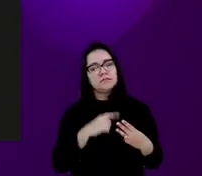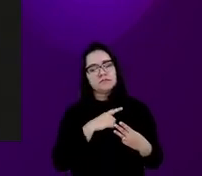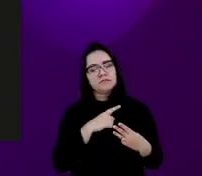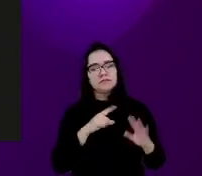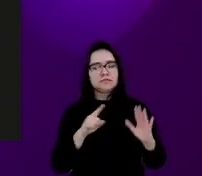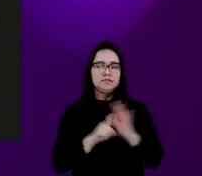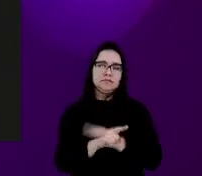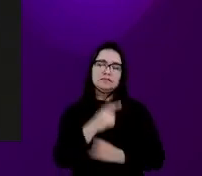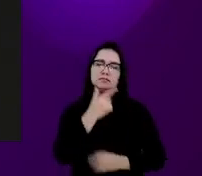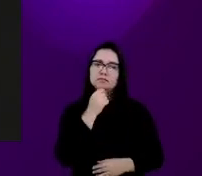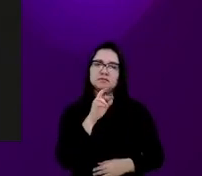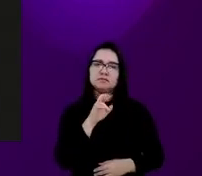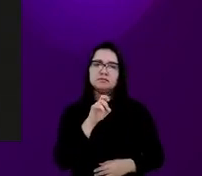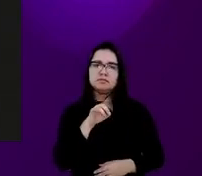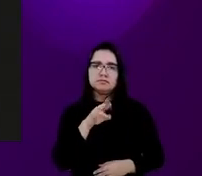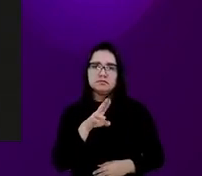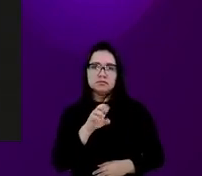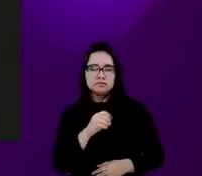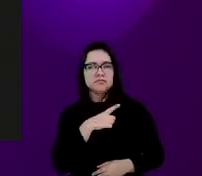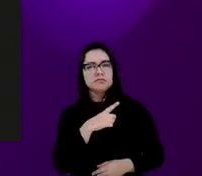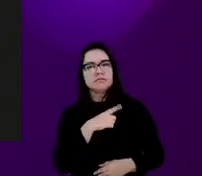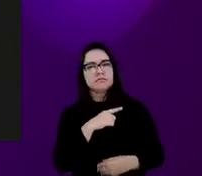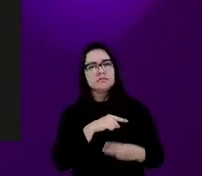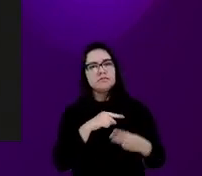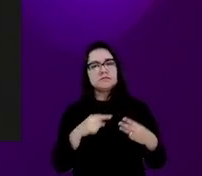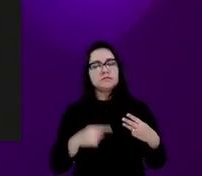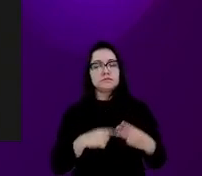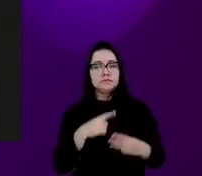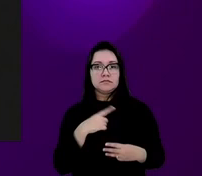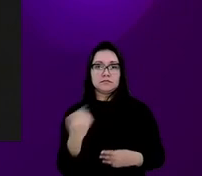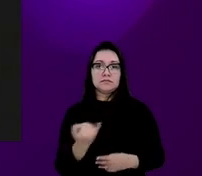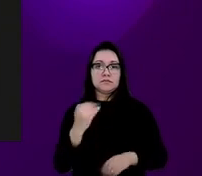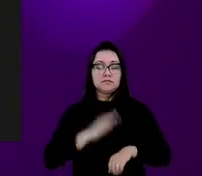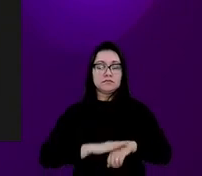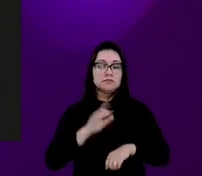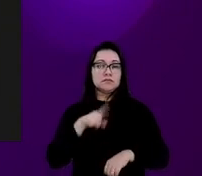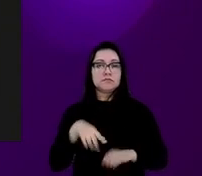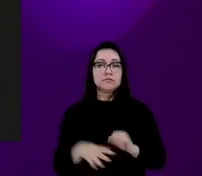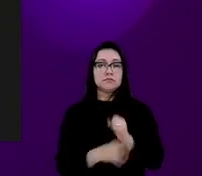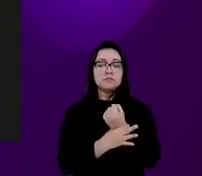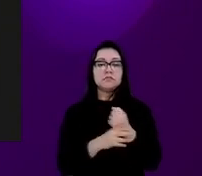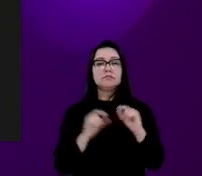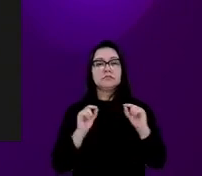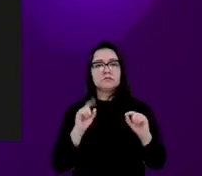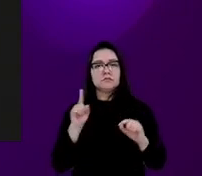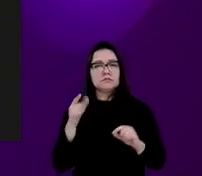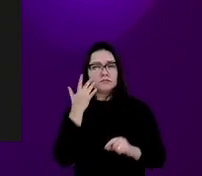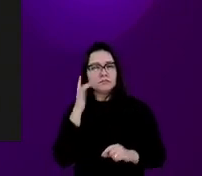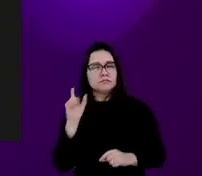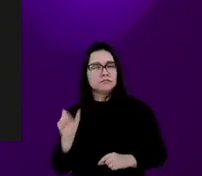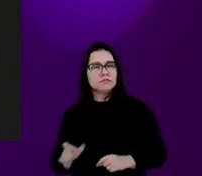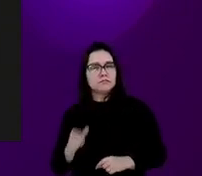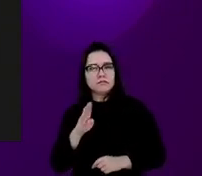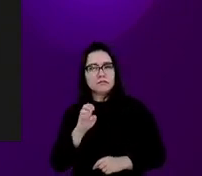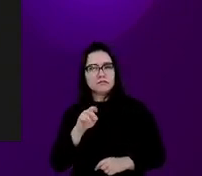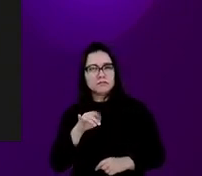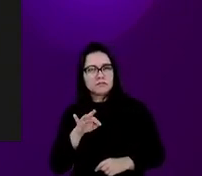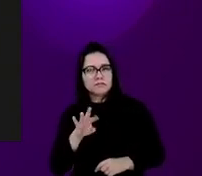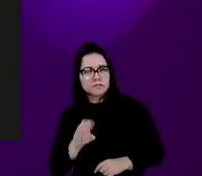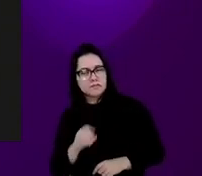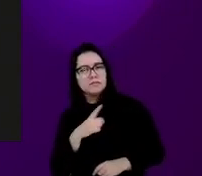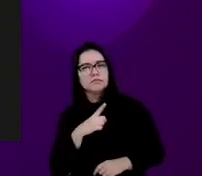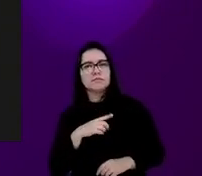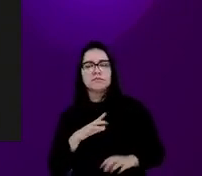Rodrigo, acho que tem três aspectos. O primeiro deles, e mais importante, é a segurança, que eu acho que o Benedito e o Guittmann já meio que esgotaram. Eu acho que